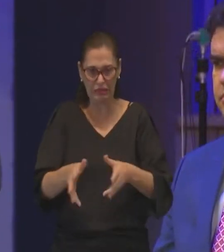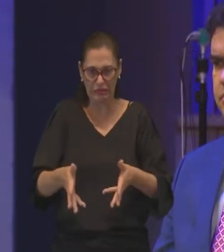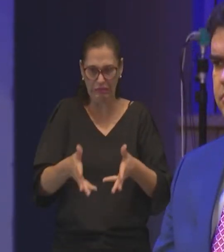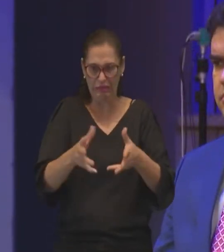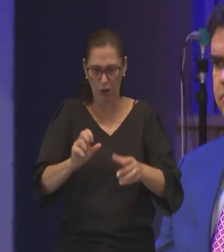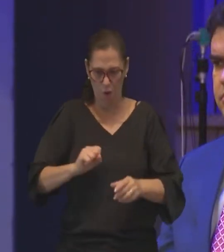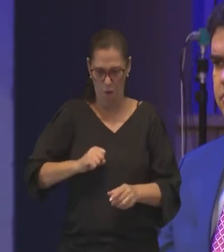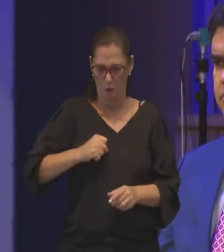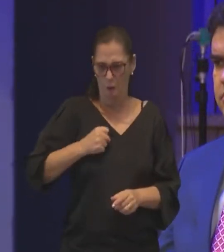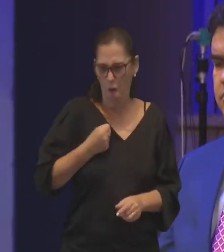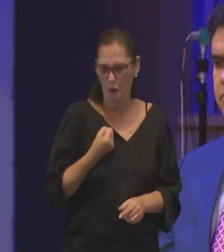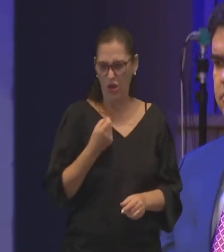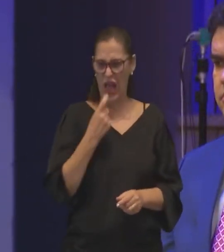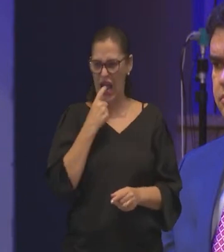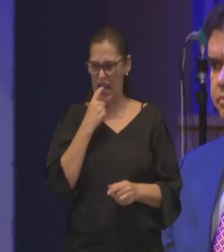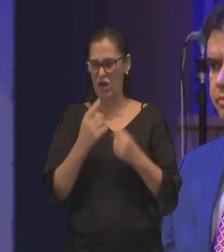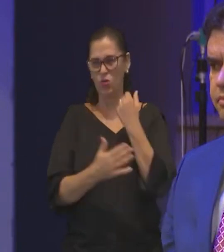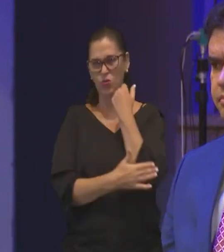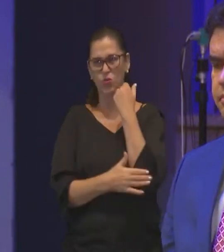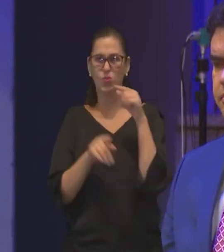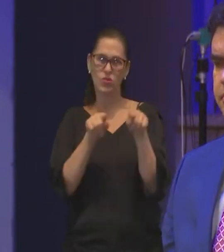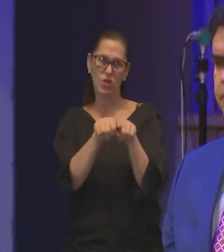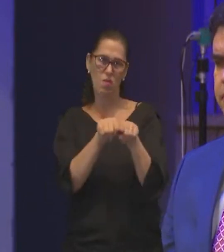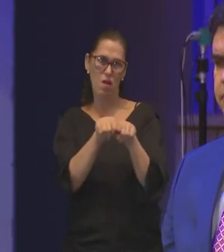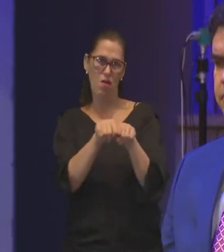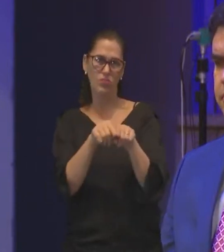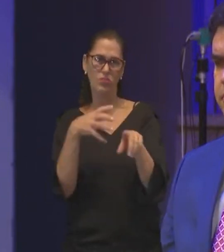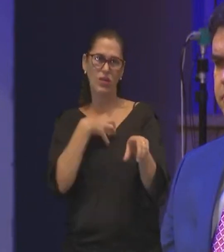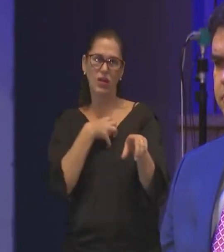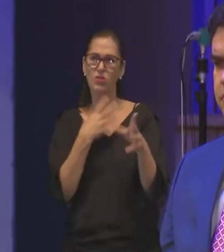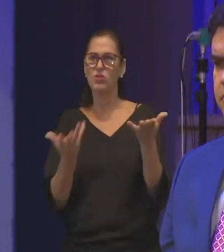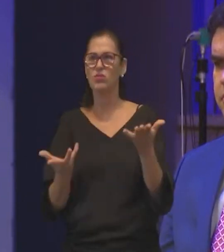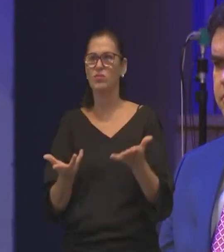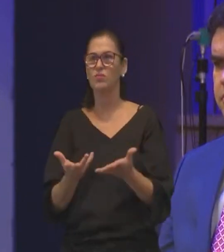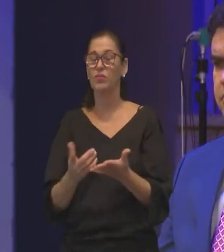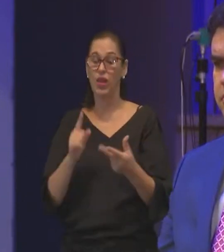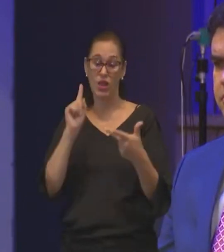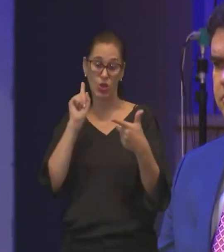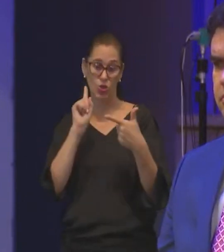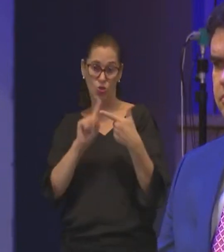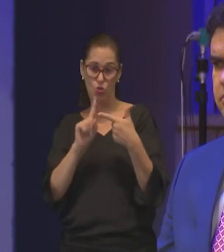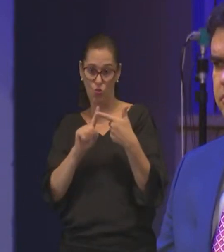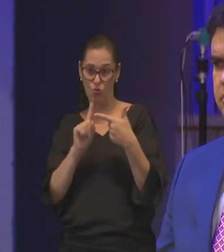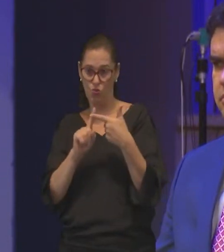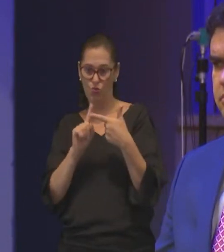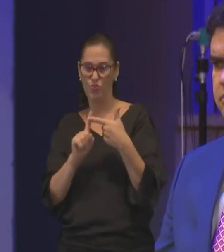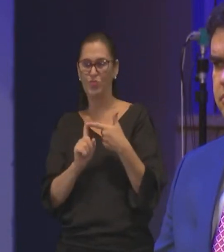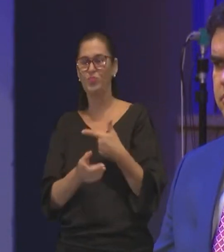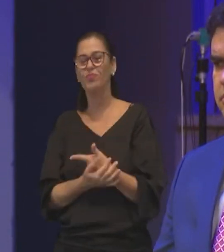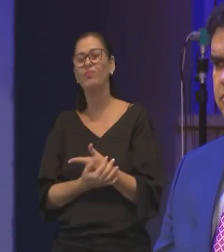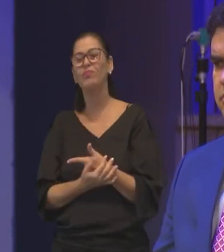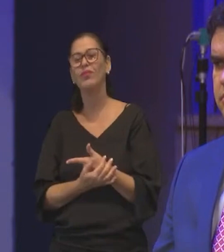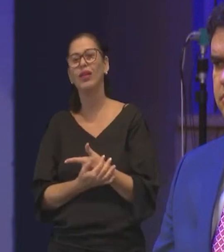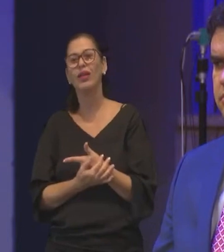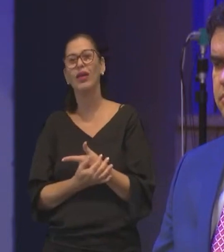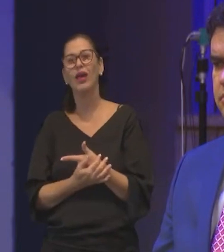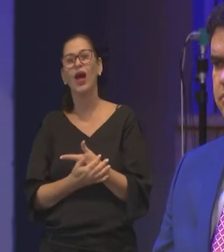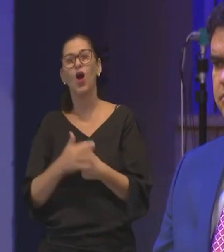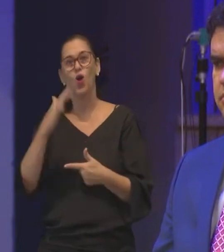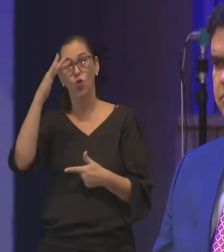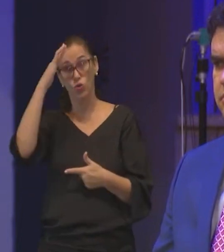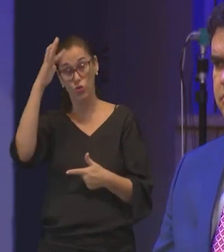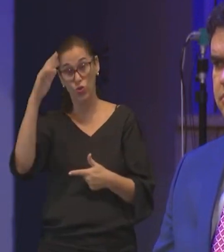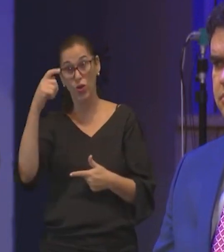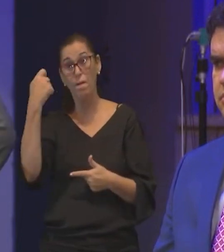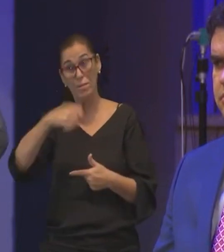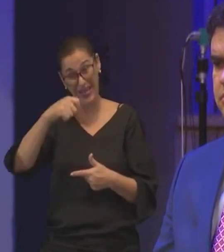inveja e ciúme com os seus irmãos. Segundo lugar, além dos nossos sonhos serem os sonhos